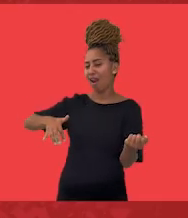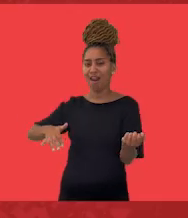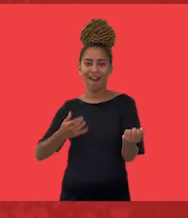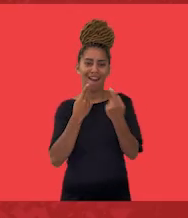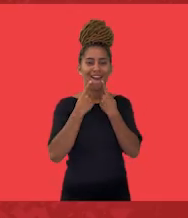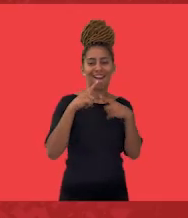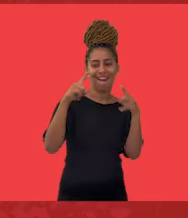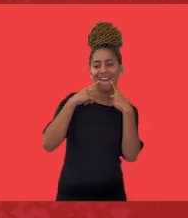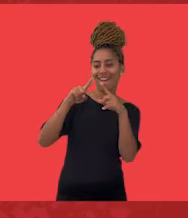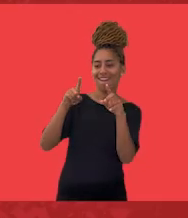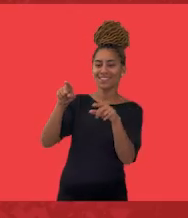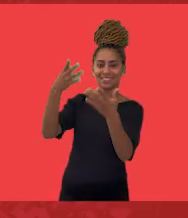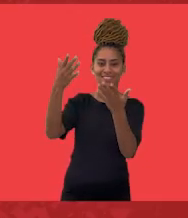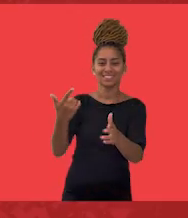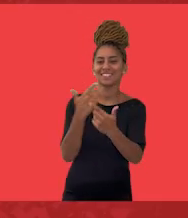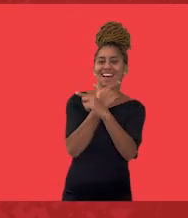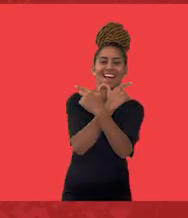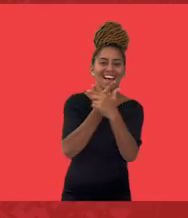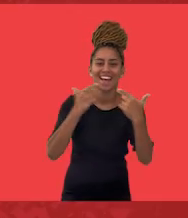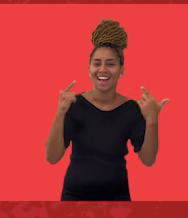Nessa mania de ver dourado em tudo.